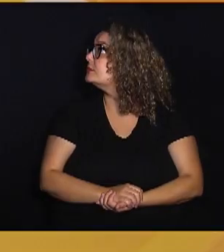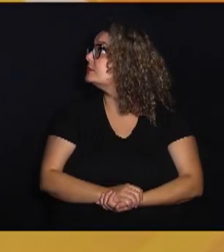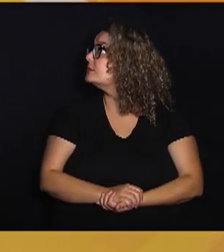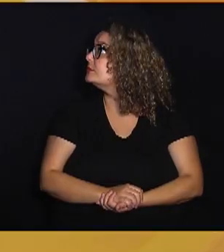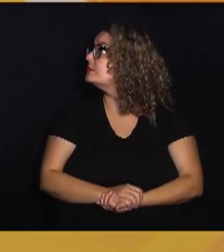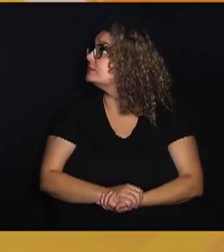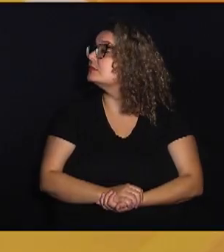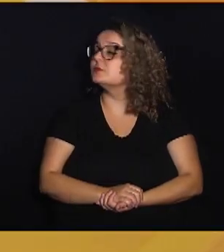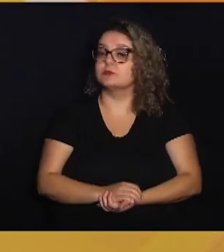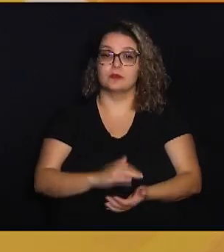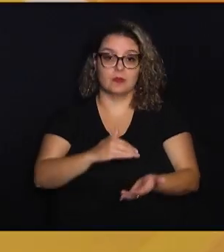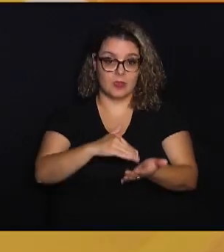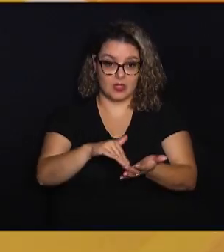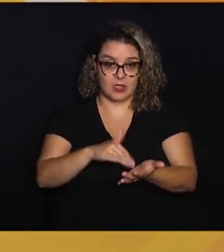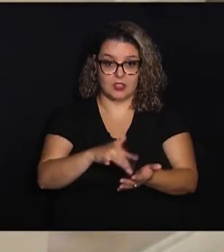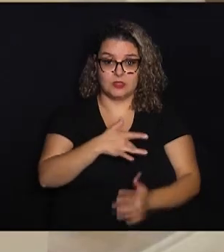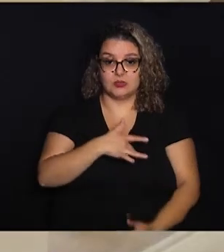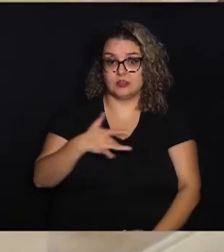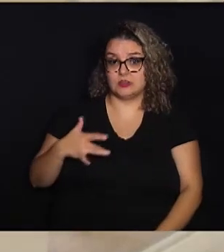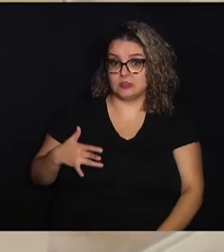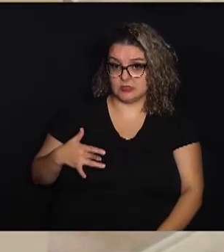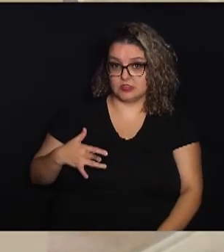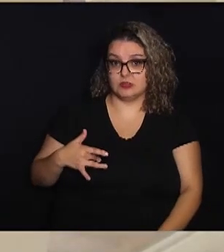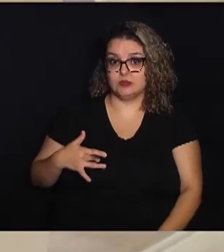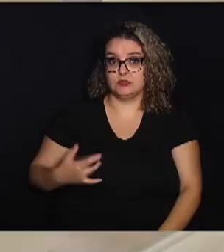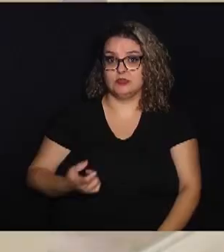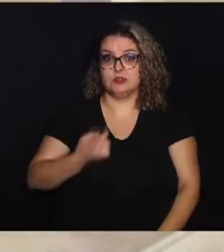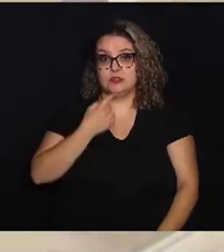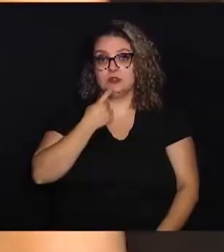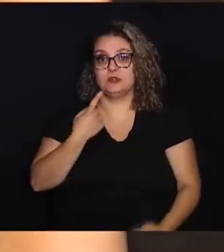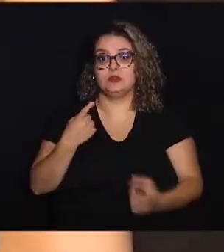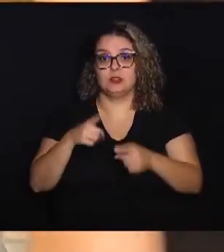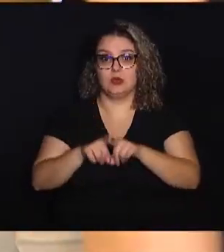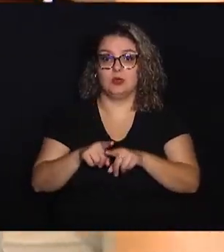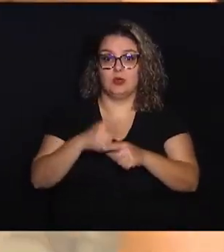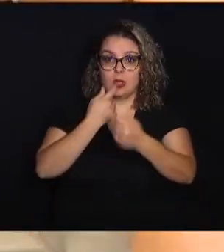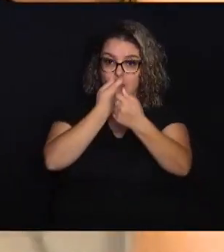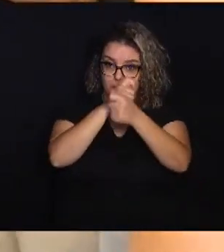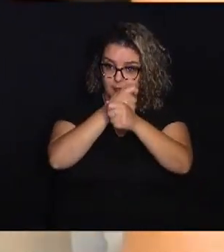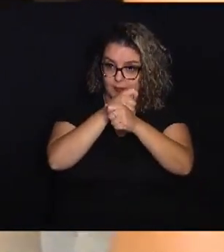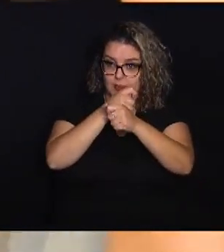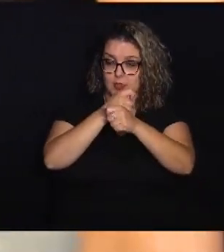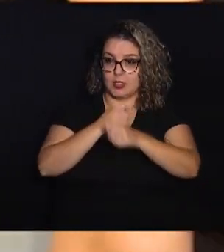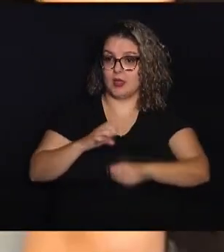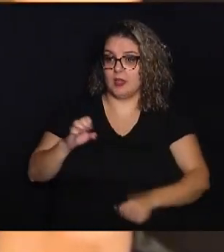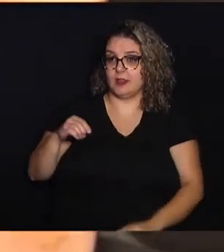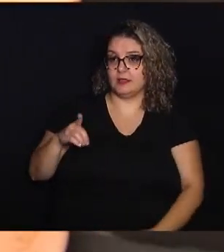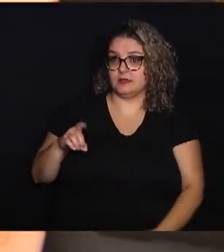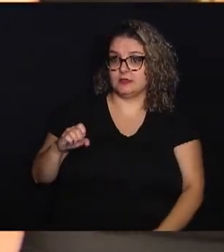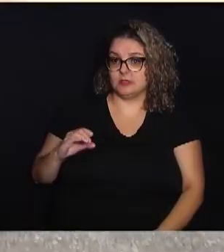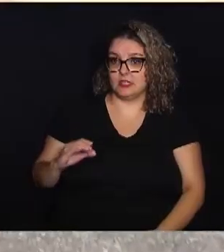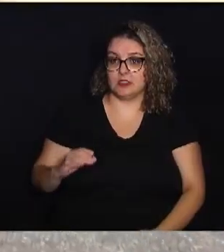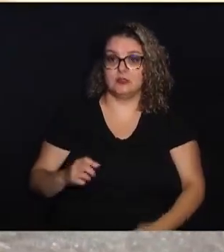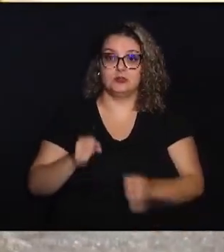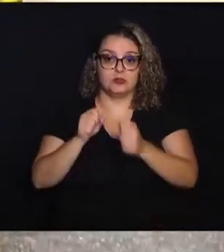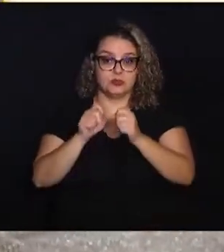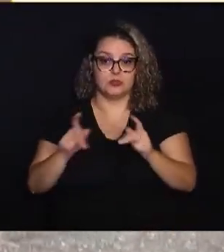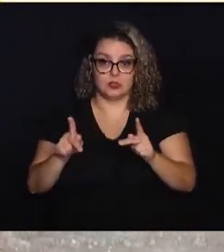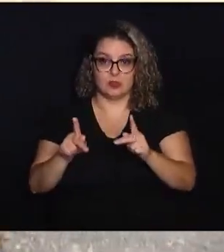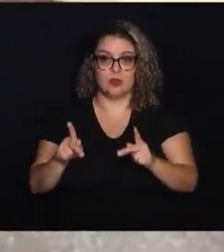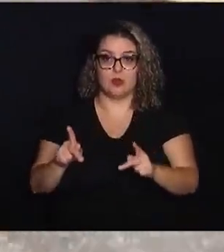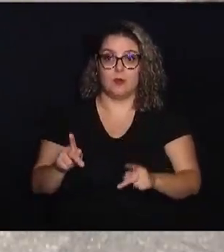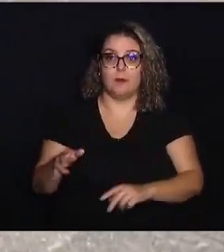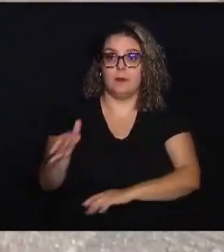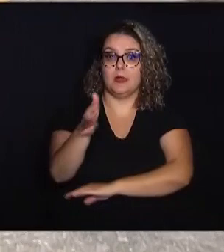A Secretaria de Saúde de Campinas, em parceria com a PUC Campinas e INDEC, realizou no Shopping Parque das Bandeiras